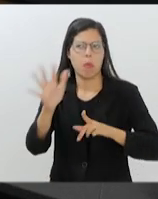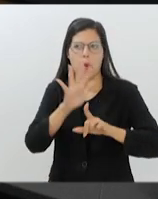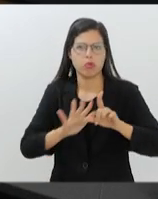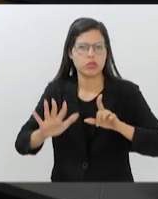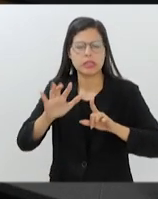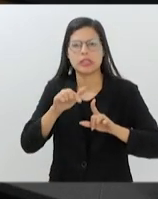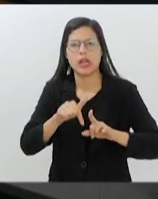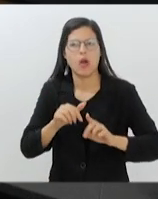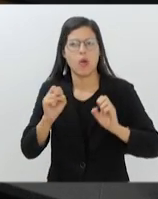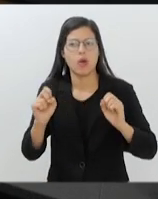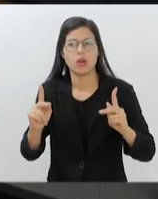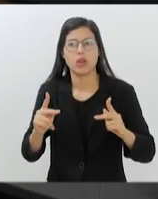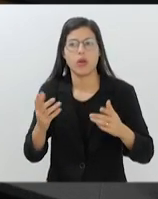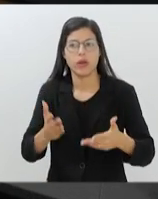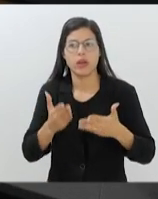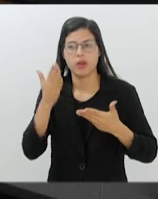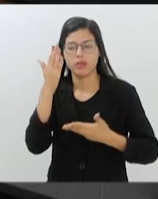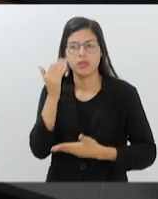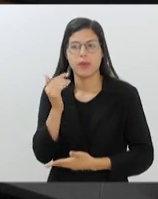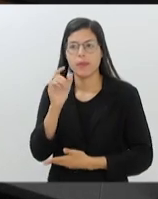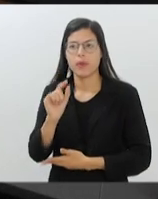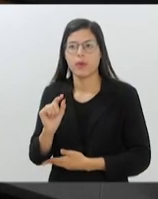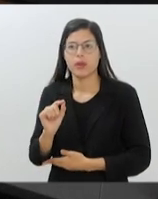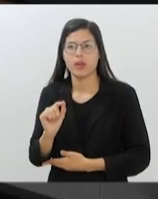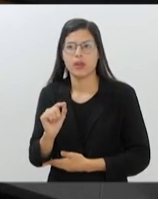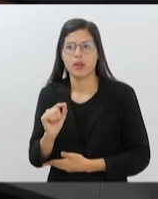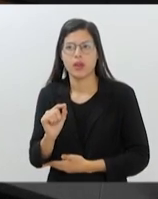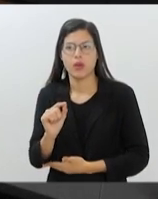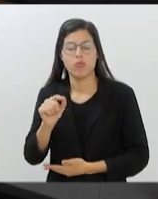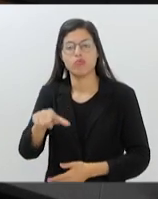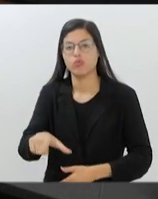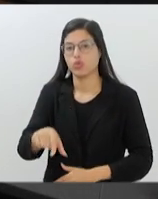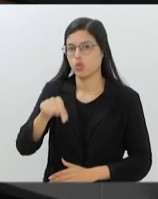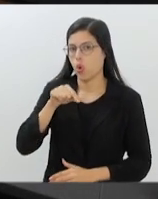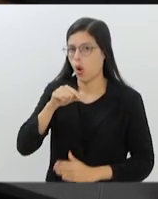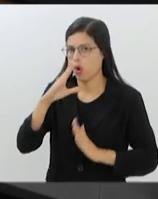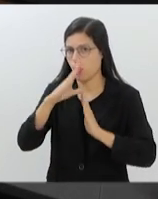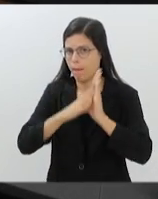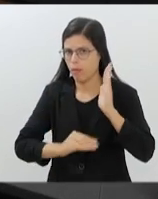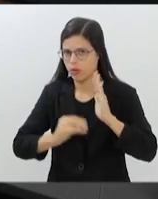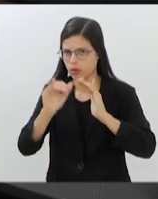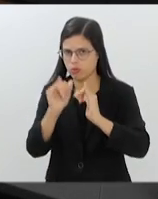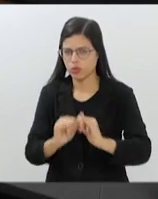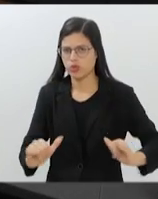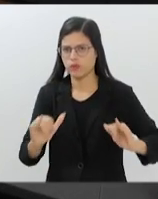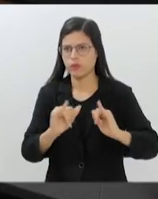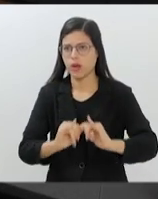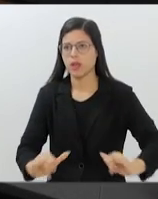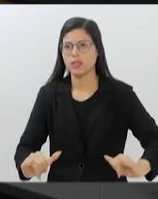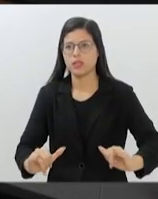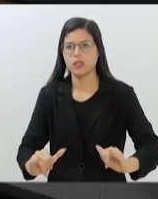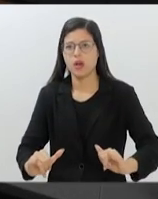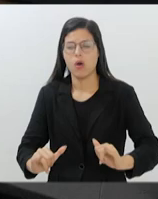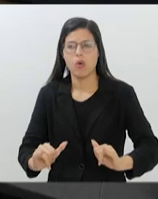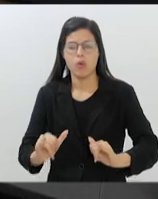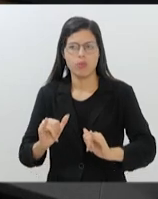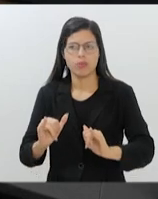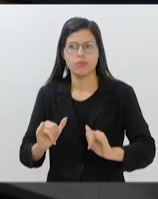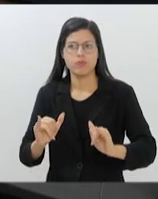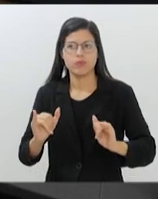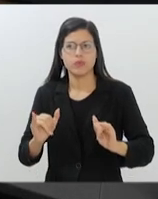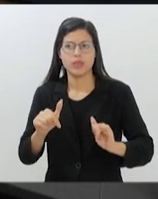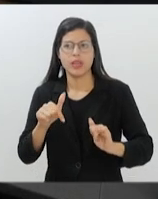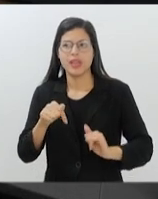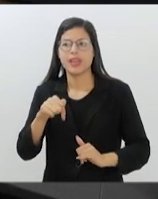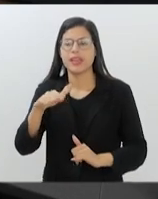Ok o que eu quero saber objetivamente é uma vez definido qual vai ser o modelo de veiculação especificamente os veículos